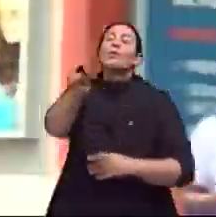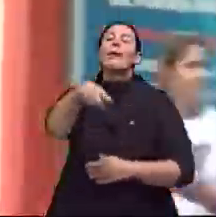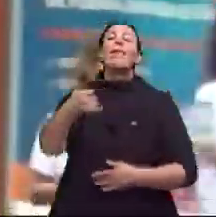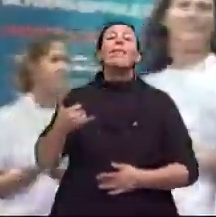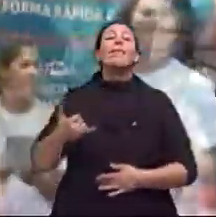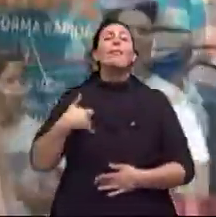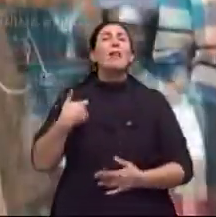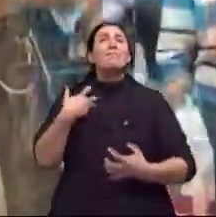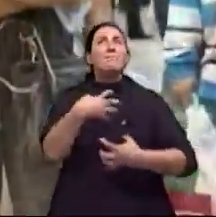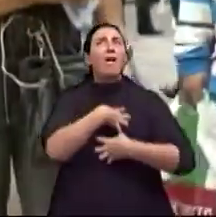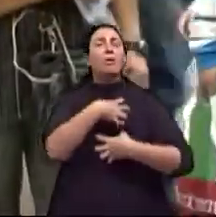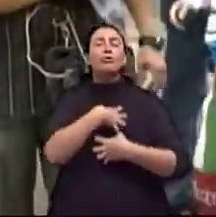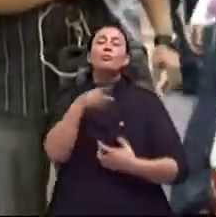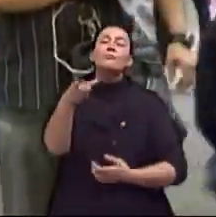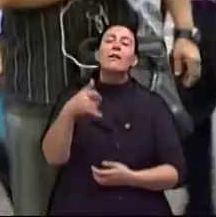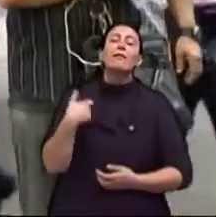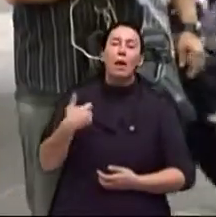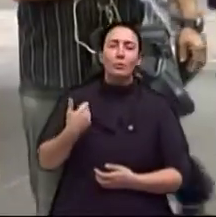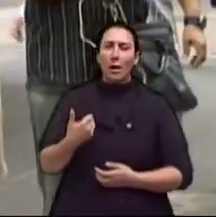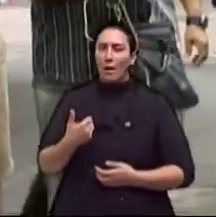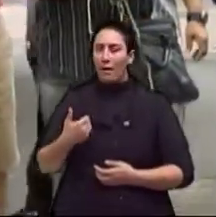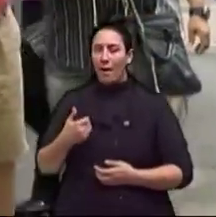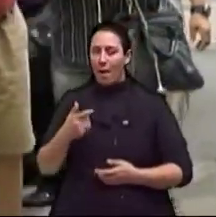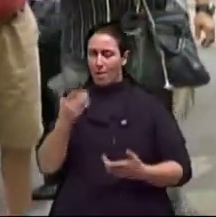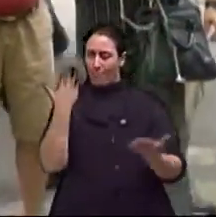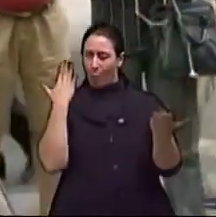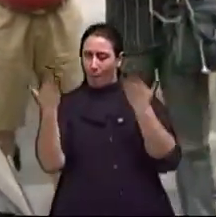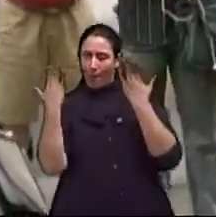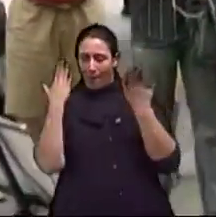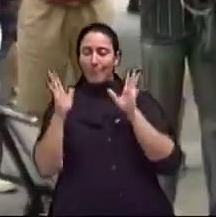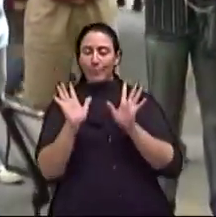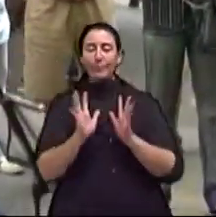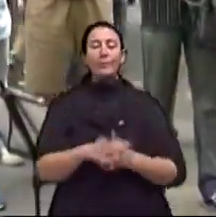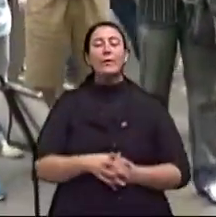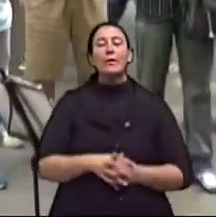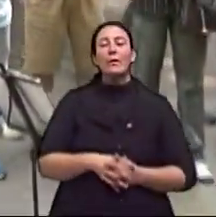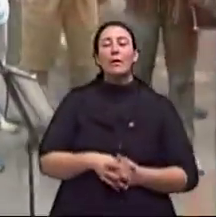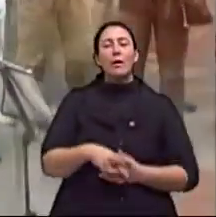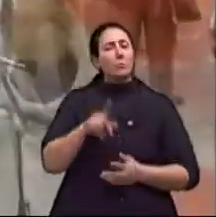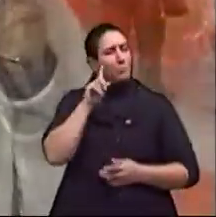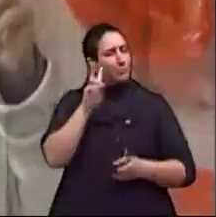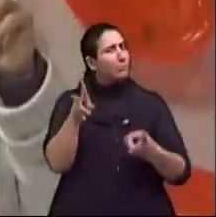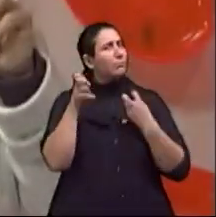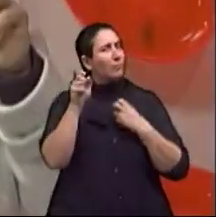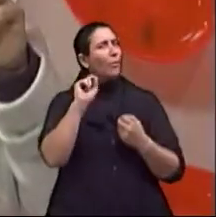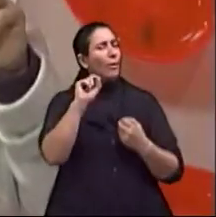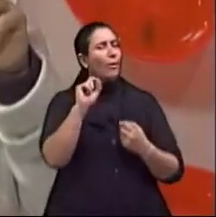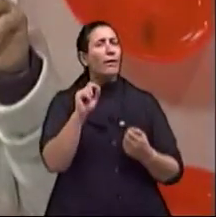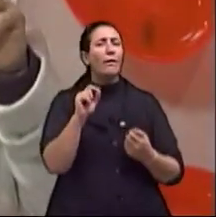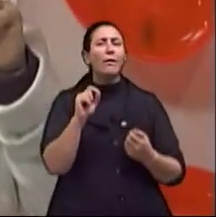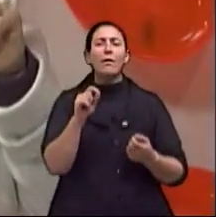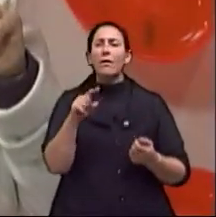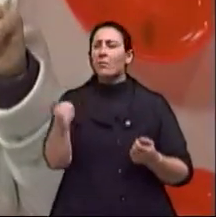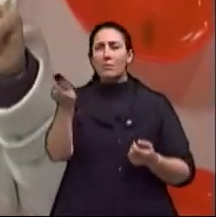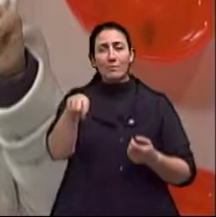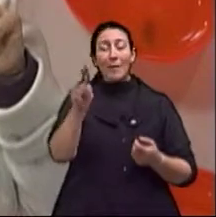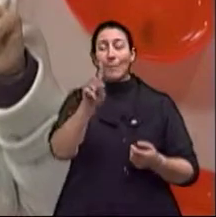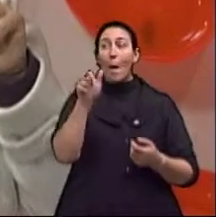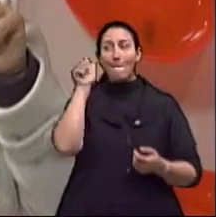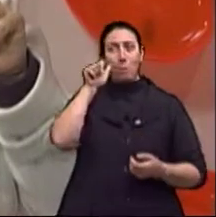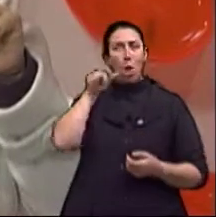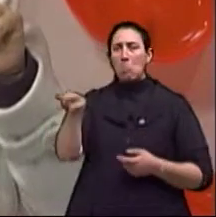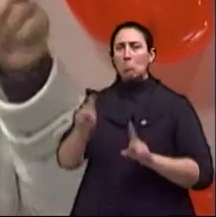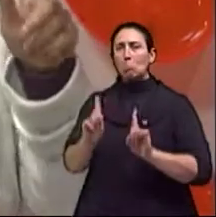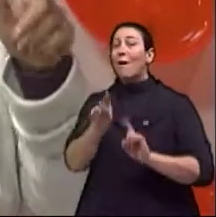é a idade que ele sente Inter e comparando-os qualidade aqui tem E aí constatamos uma coisa interessante que não se vê na